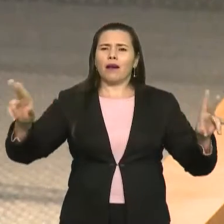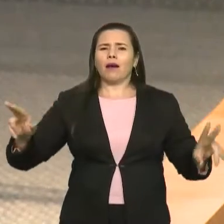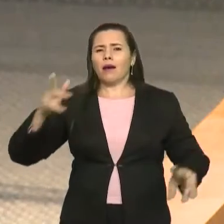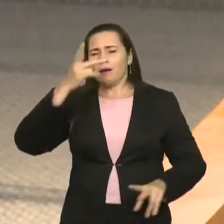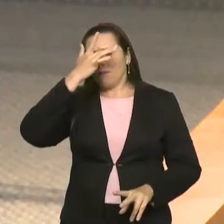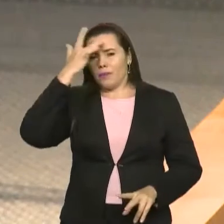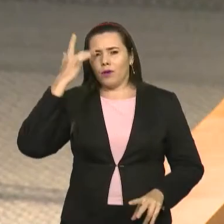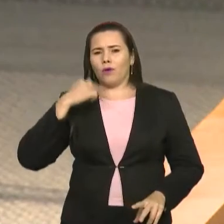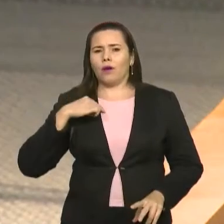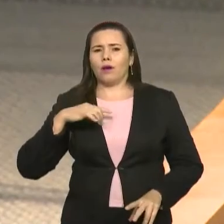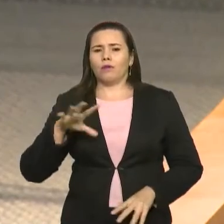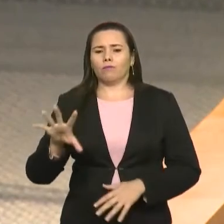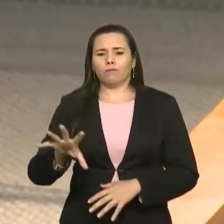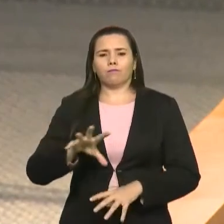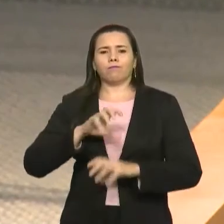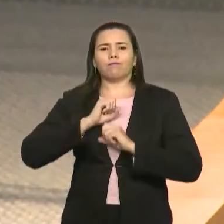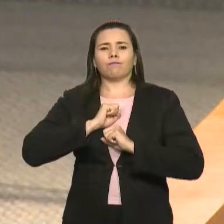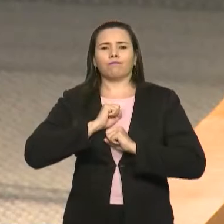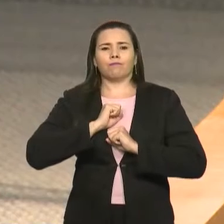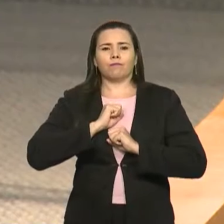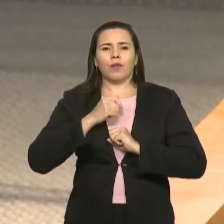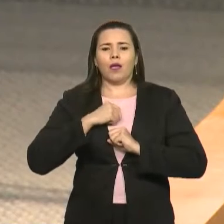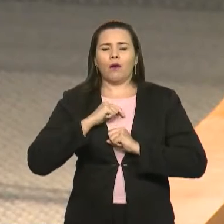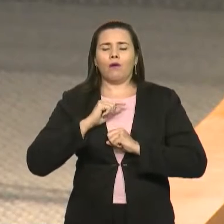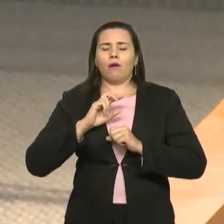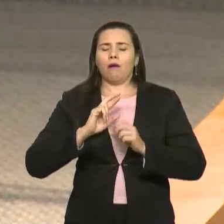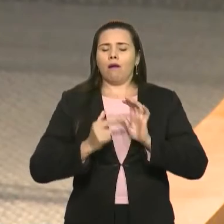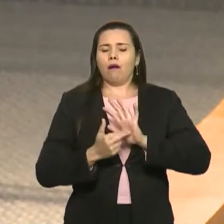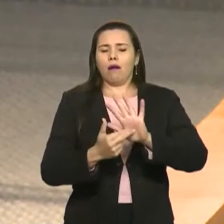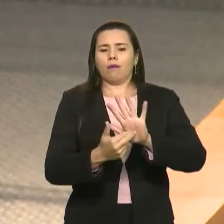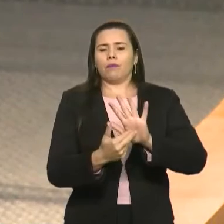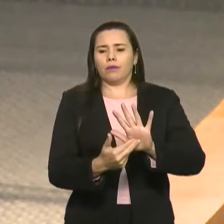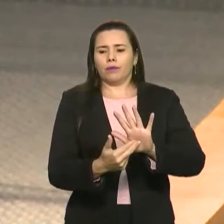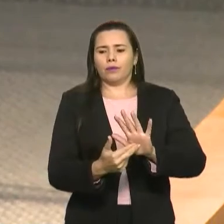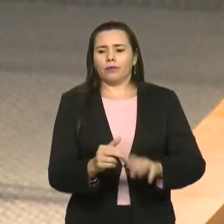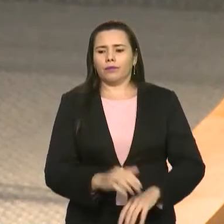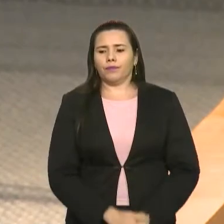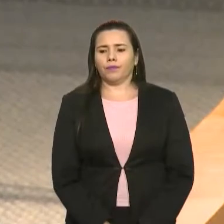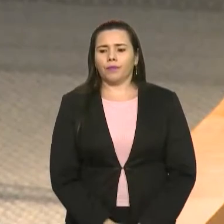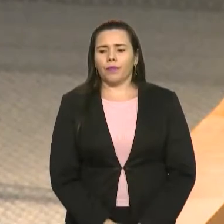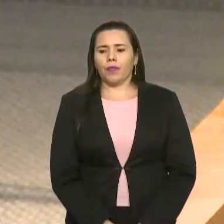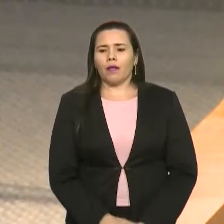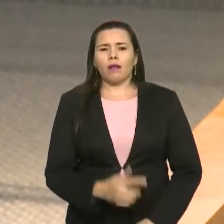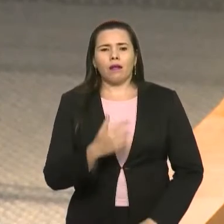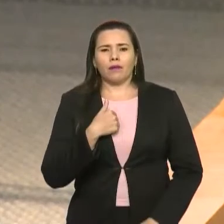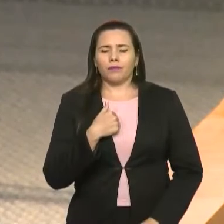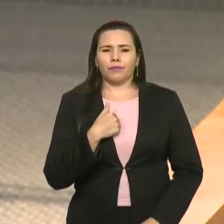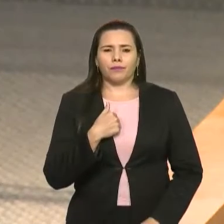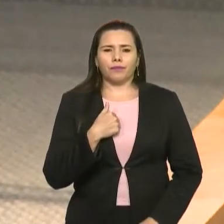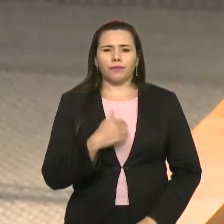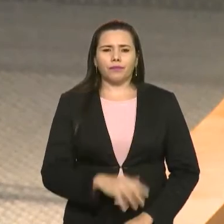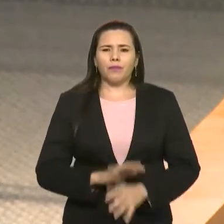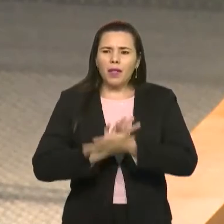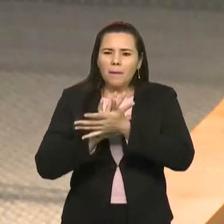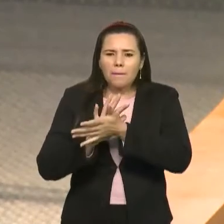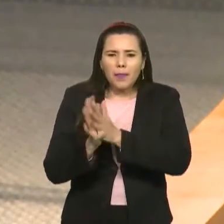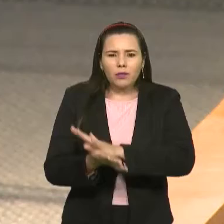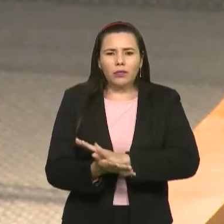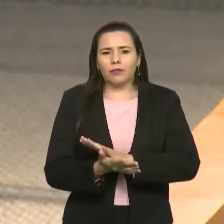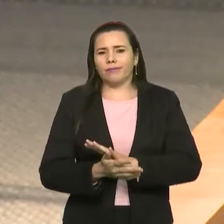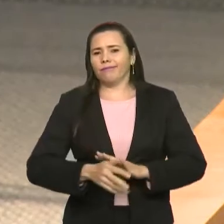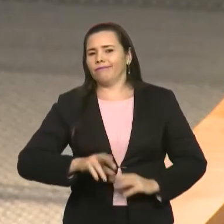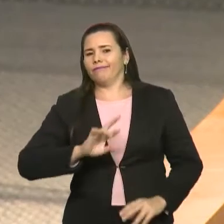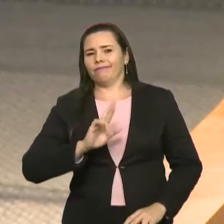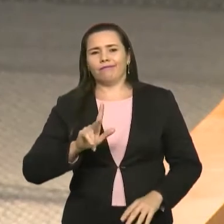por meio do jornal Estado do Maranhão, sem segregações, sem dizer que esse merecia o espaço e aquele não outro. E foi